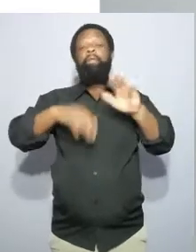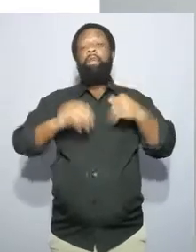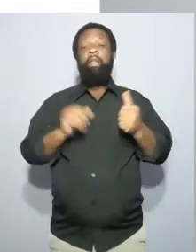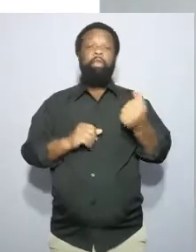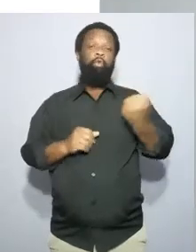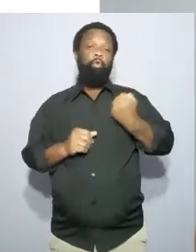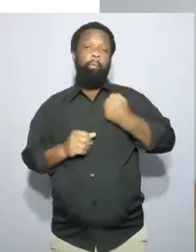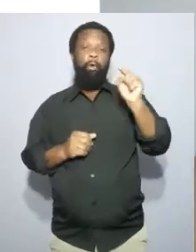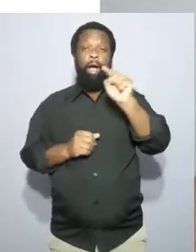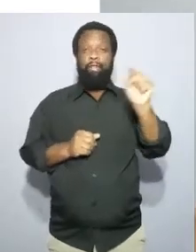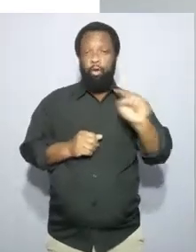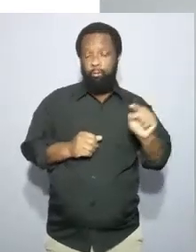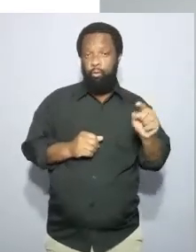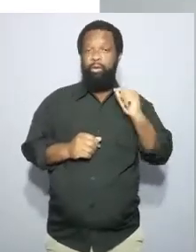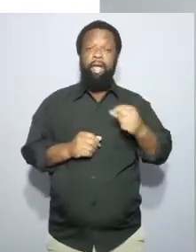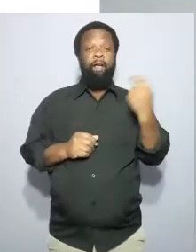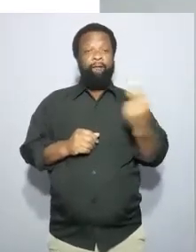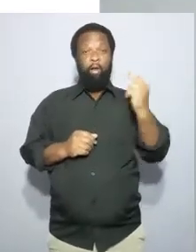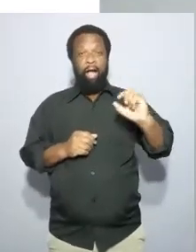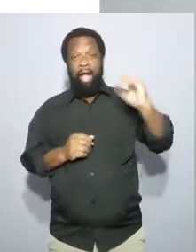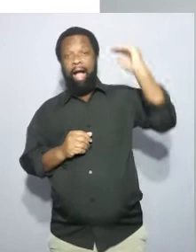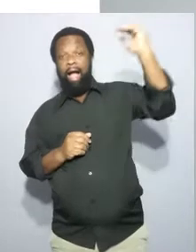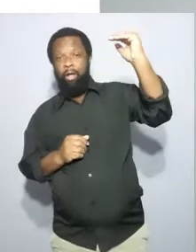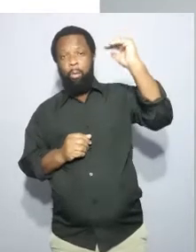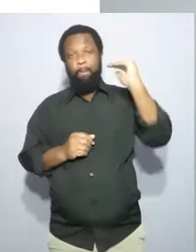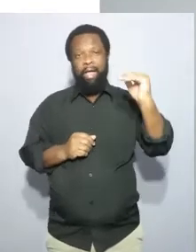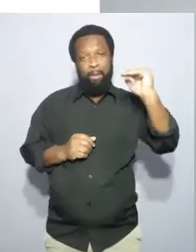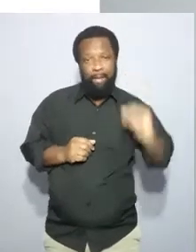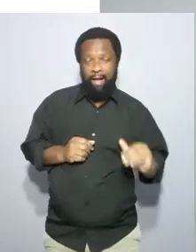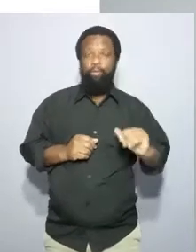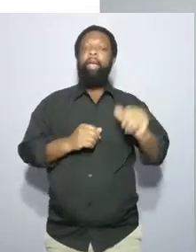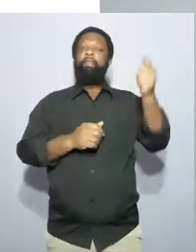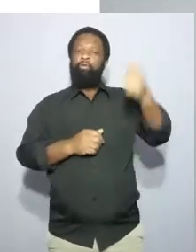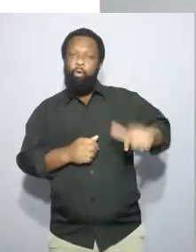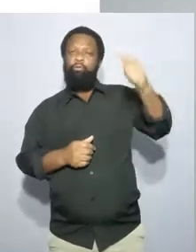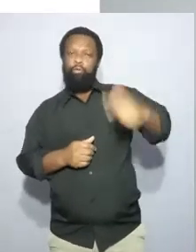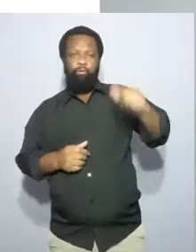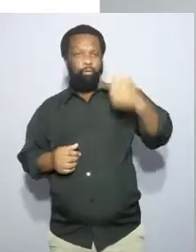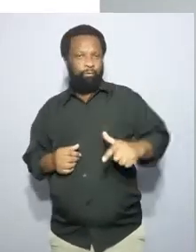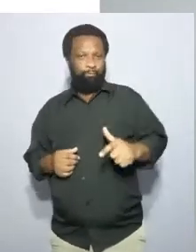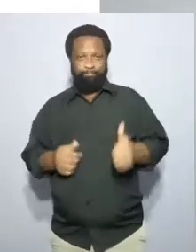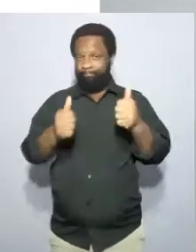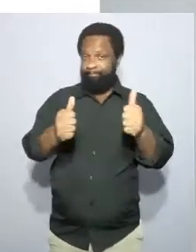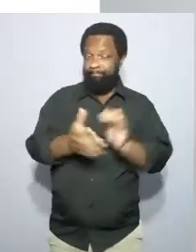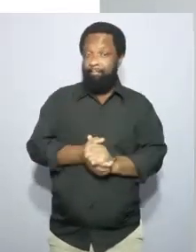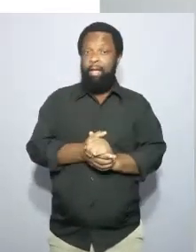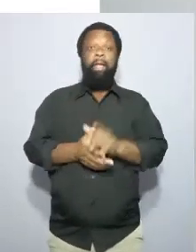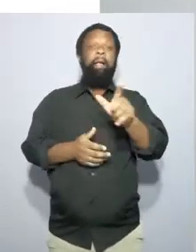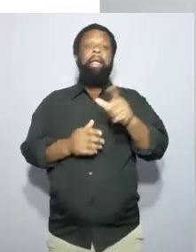de modo que valores altos, médios e baixos, eles se repetem. Tudo bem? Bom,